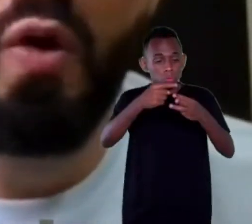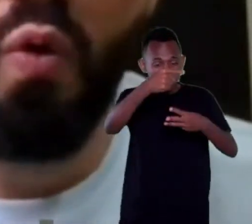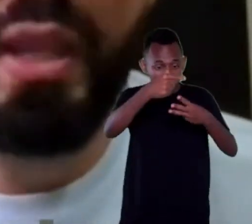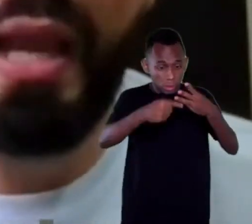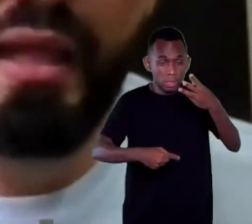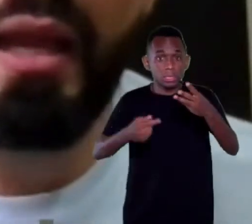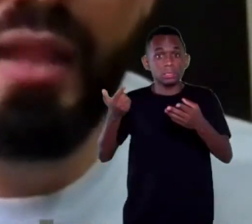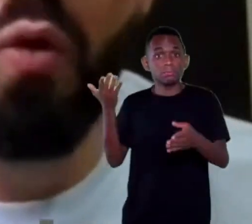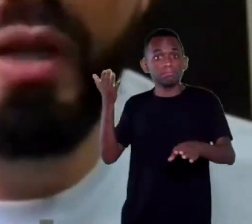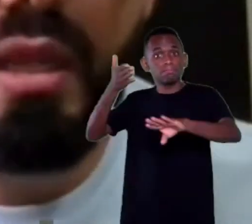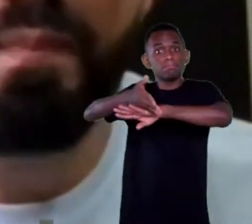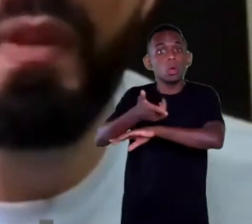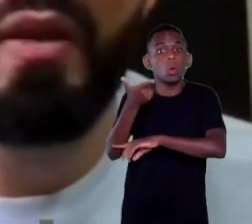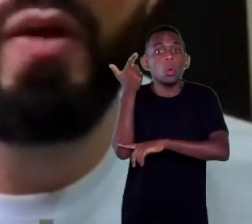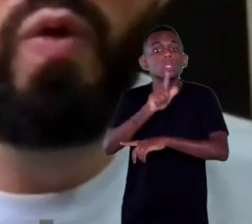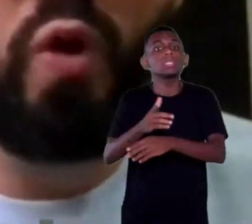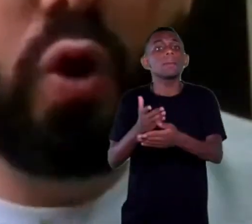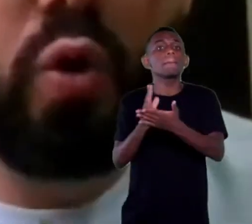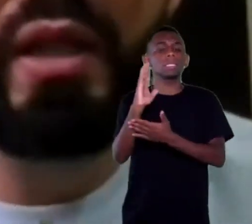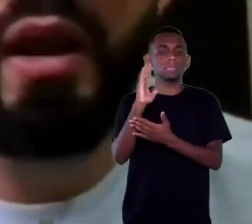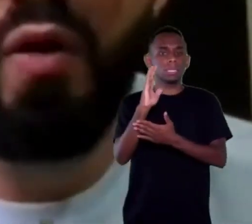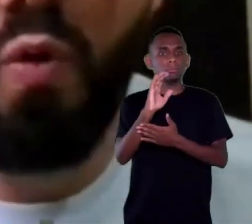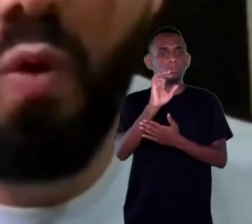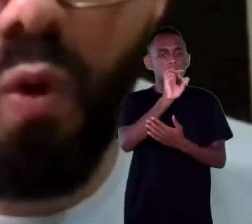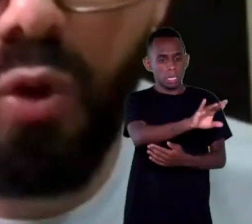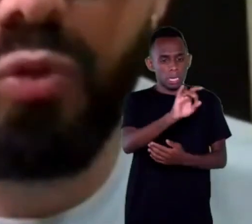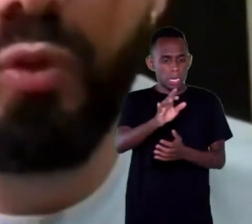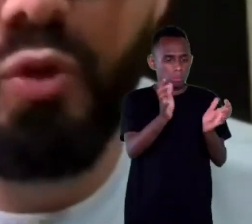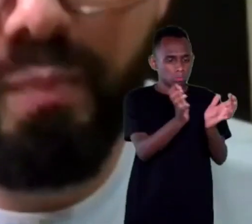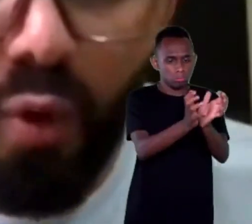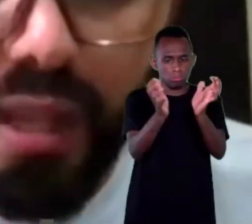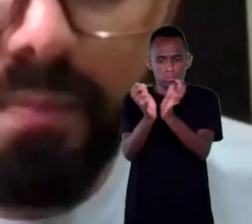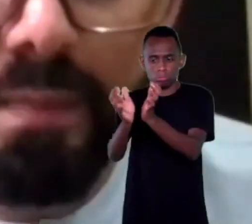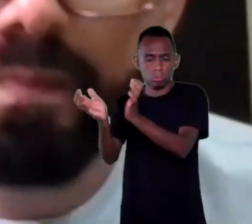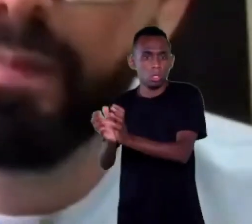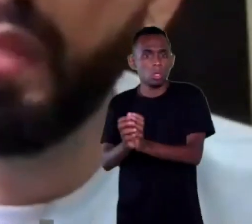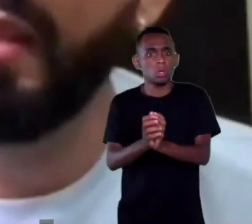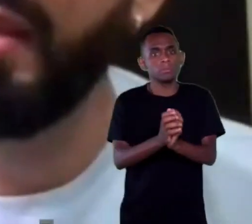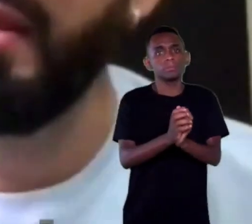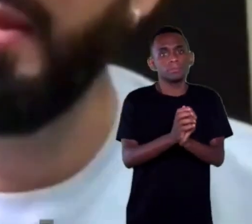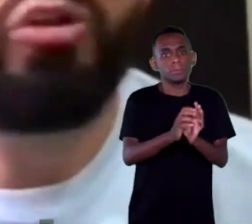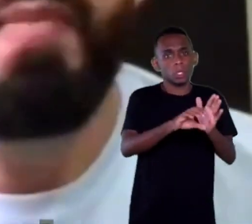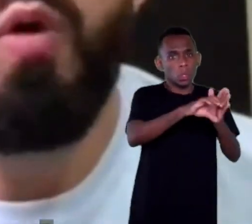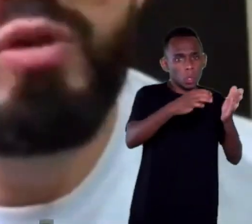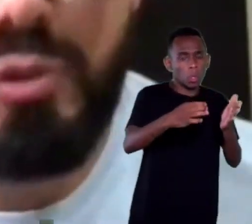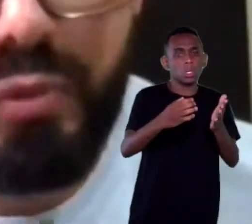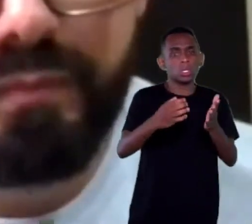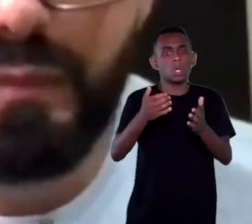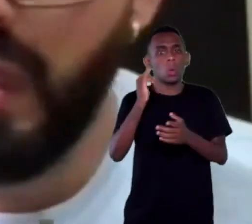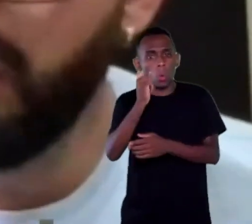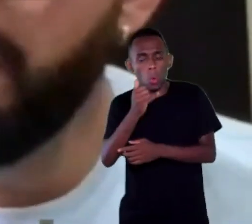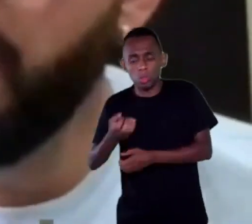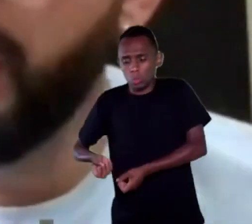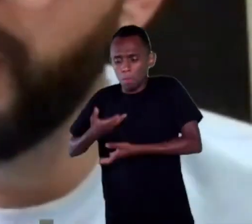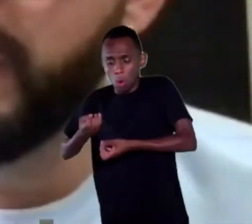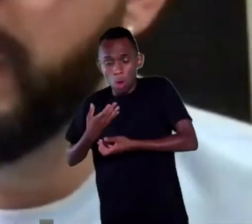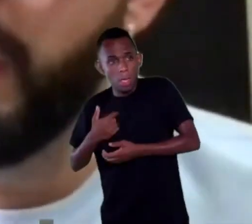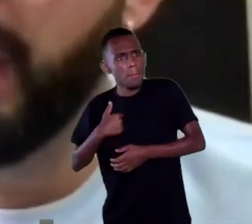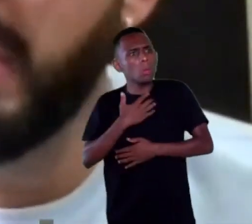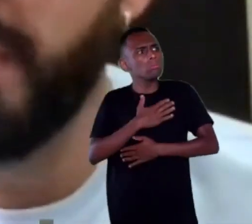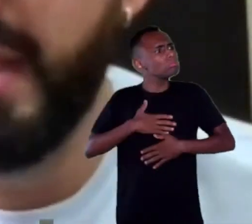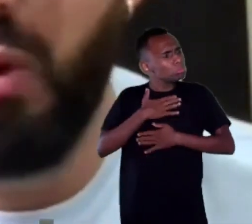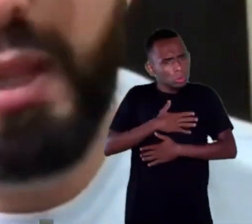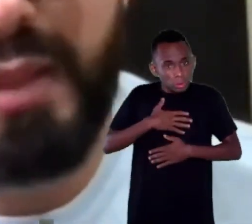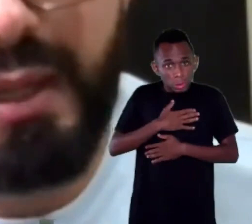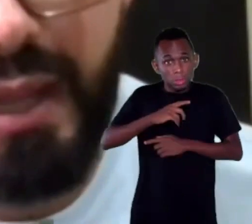selecionados, um em cada categoria, um crônica, um conto e um poema, e eu tomei gosto. Então, depois disso,